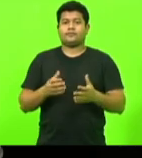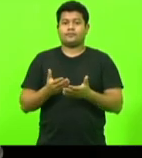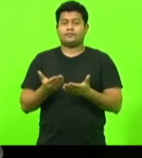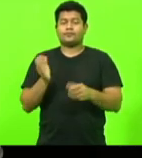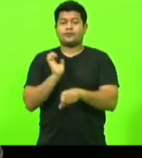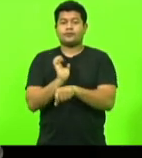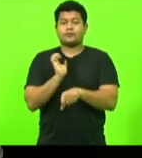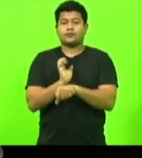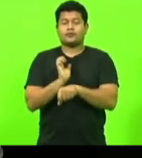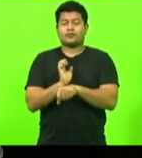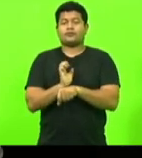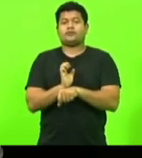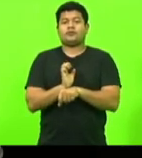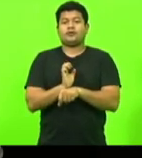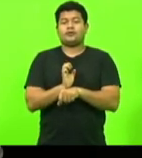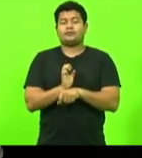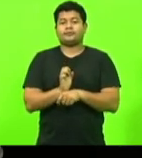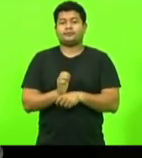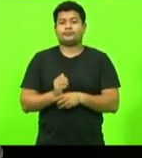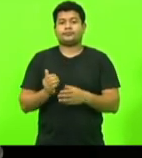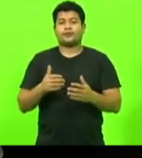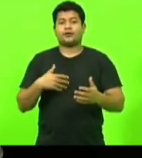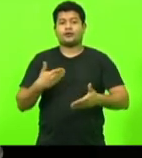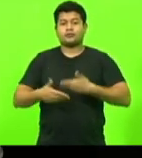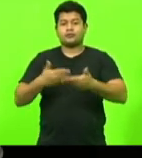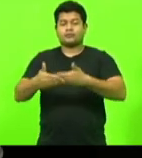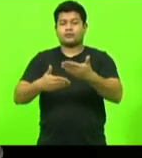movimentação da carreira, consoante os critérios